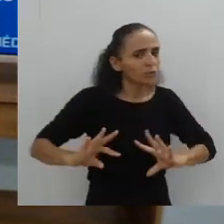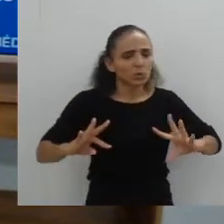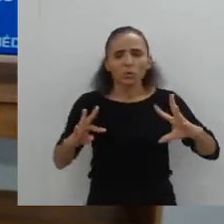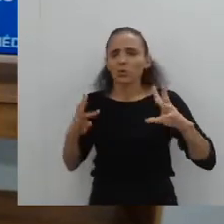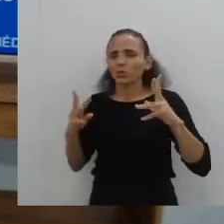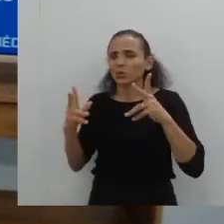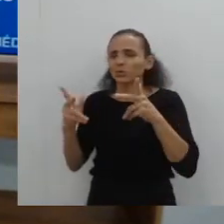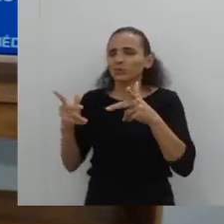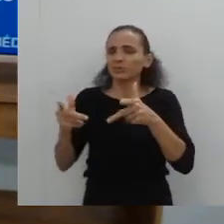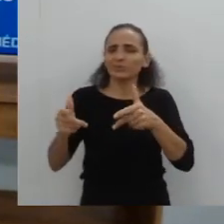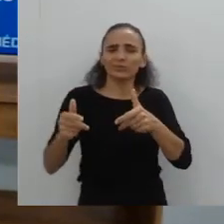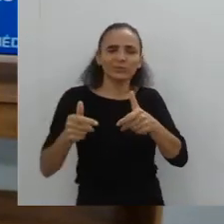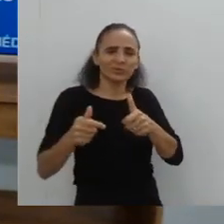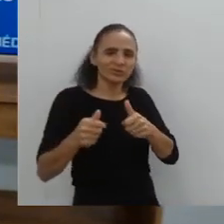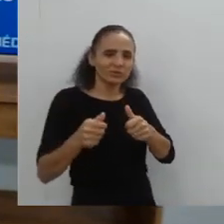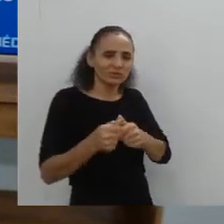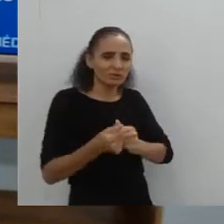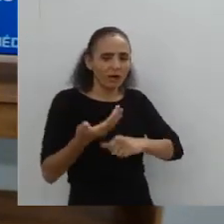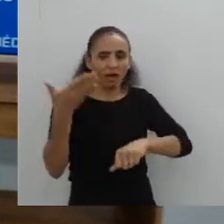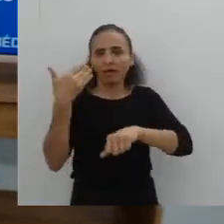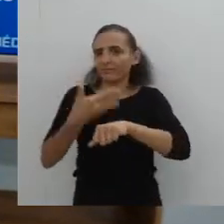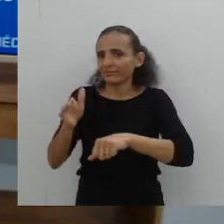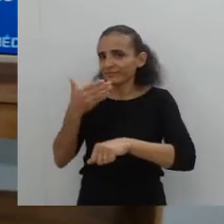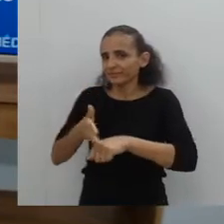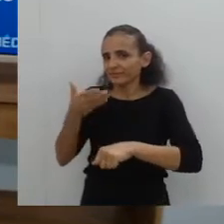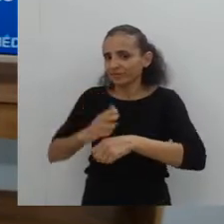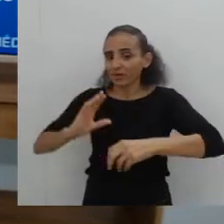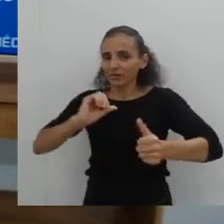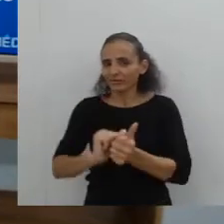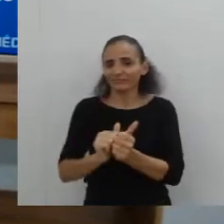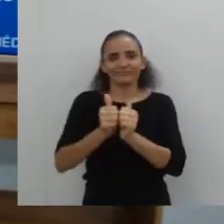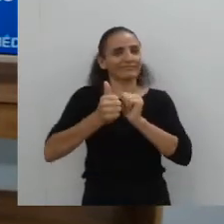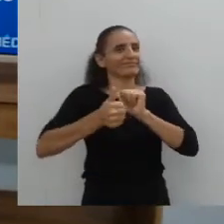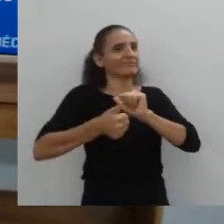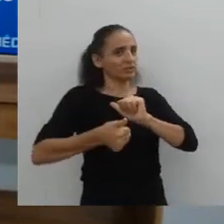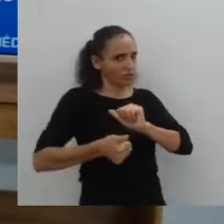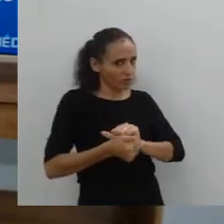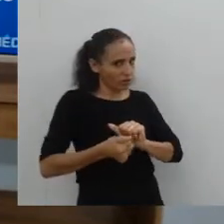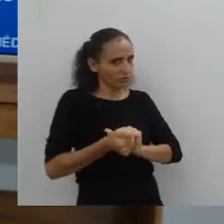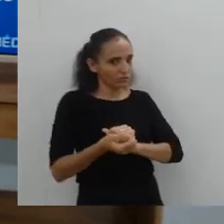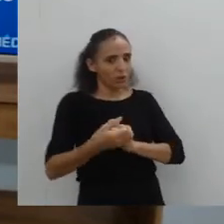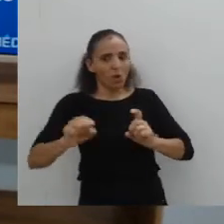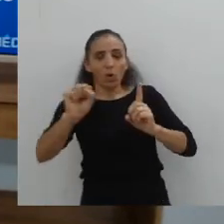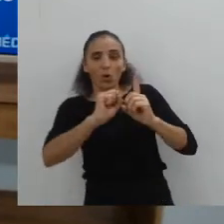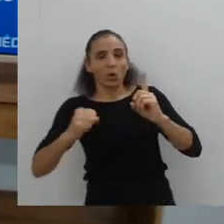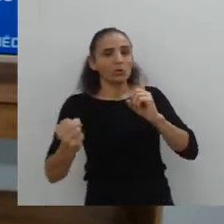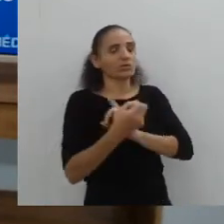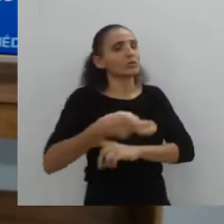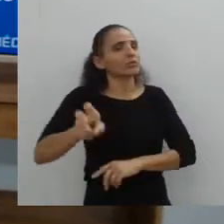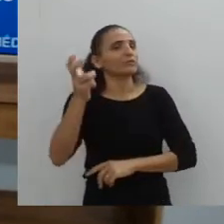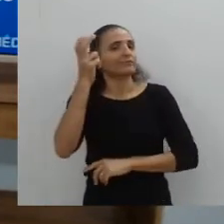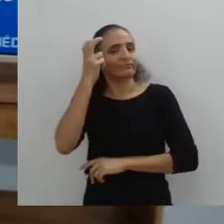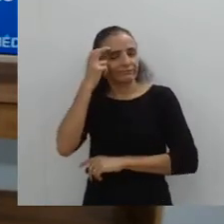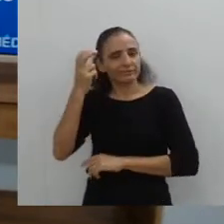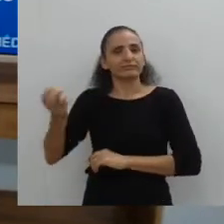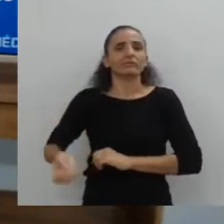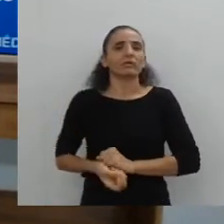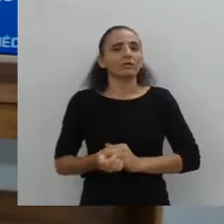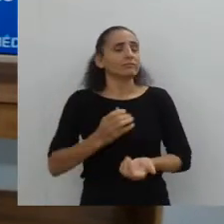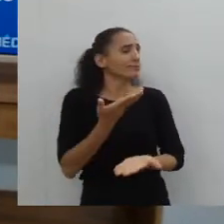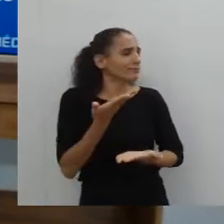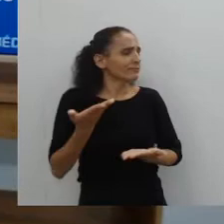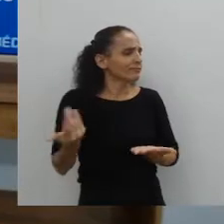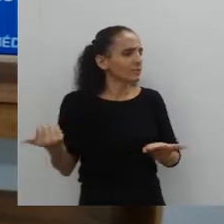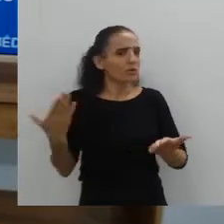constituem a prática dos jogos, e os aspectos socioculturais dos jogos. Então nós vamos